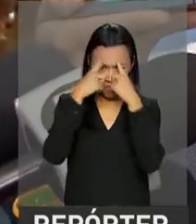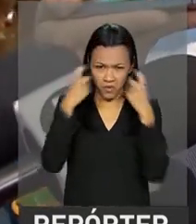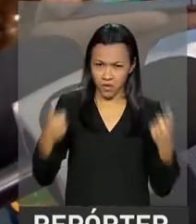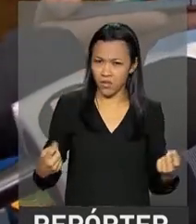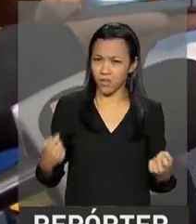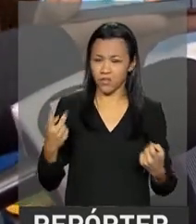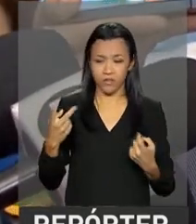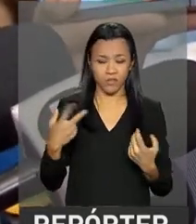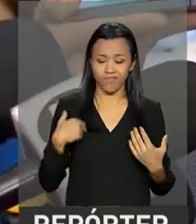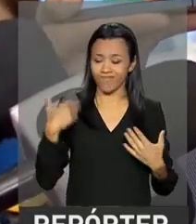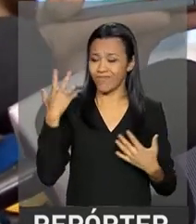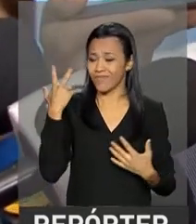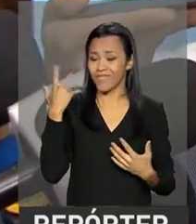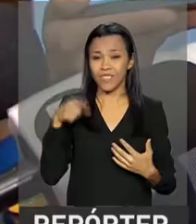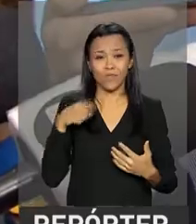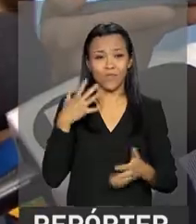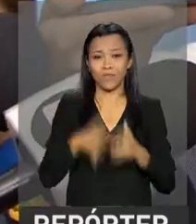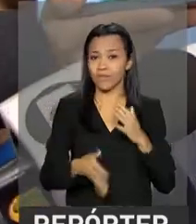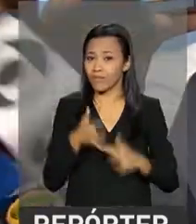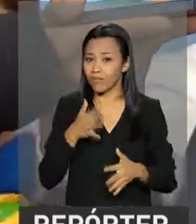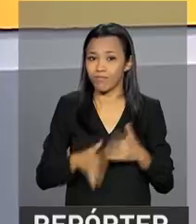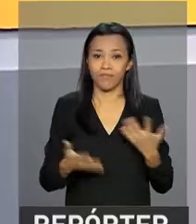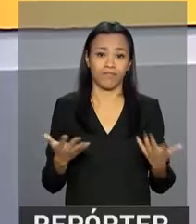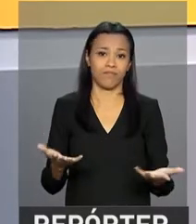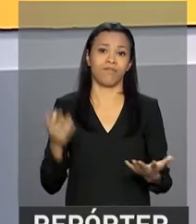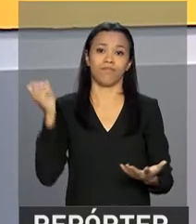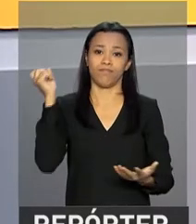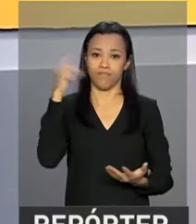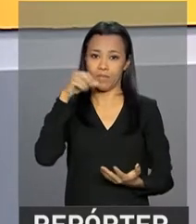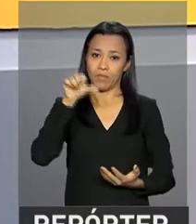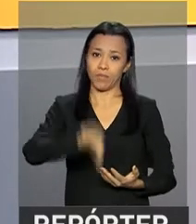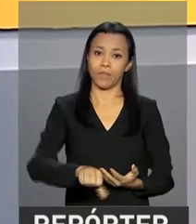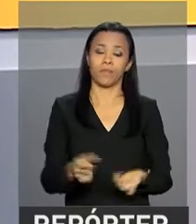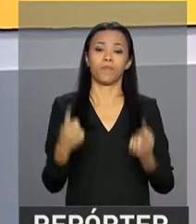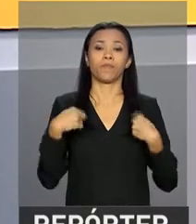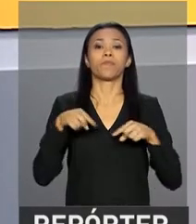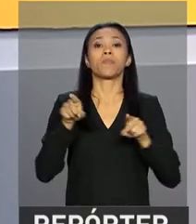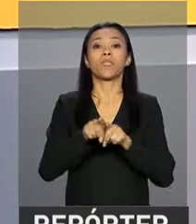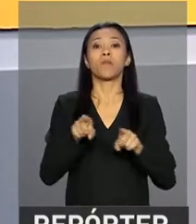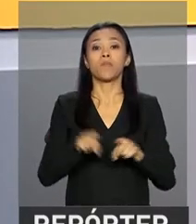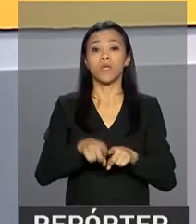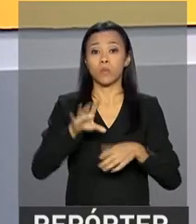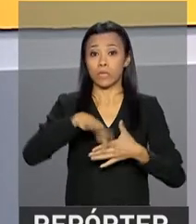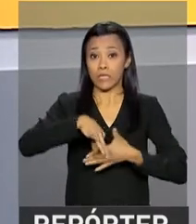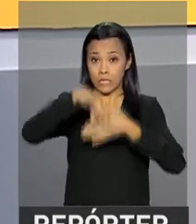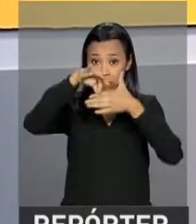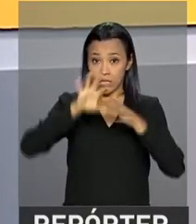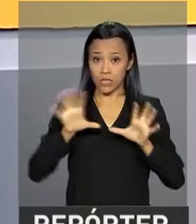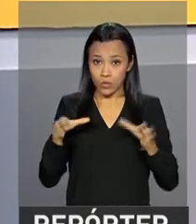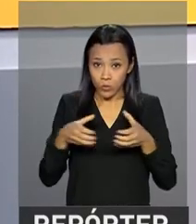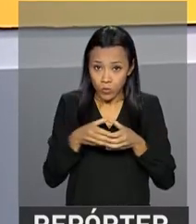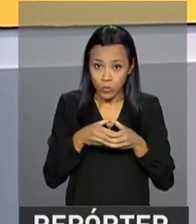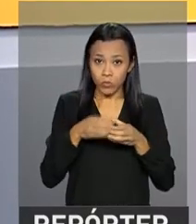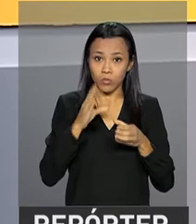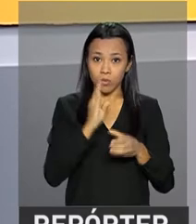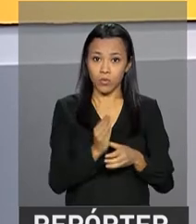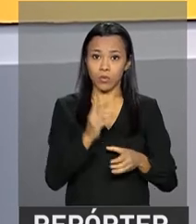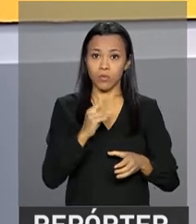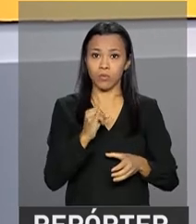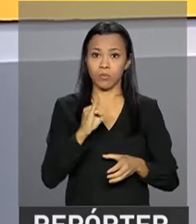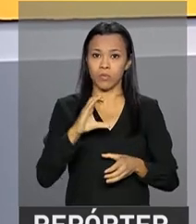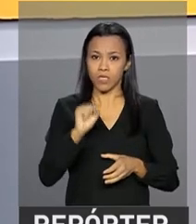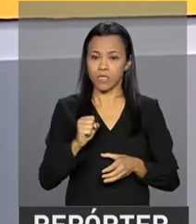de outro só pode prejudicar a situação ainda mais. Em comunicado, os líderes do BRICS dizem que expressam